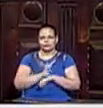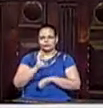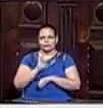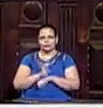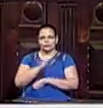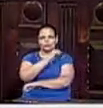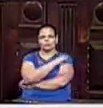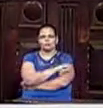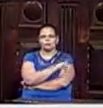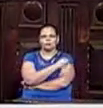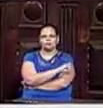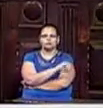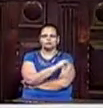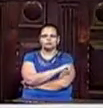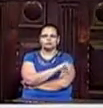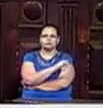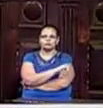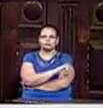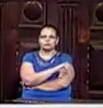do Rio de Janeiro